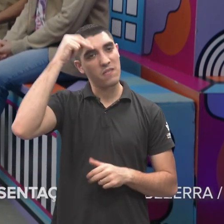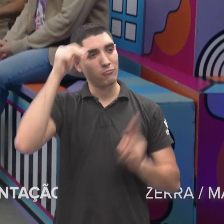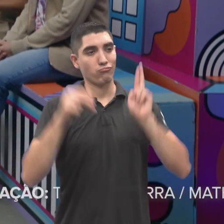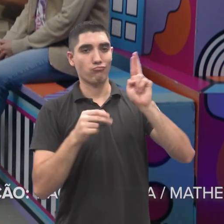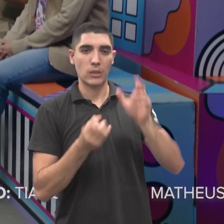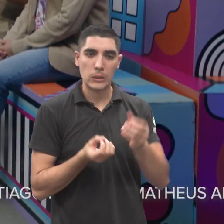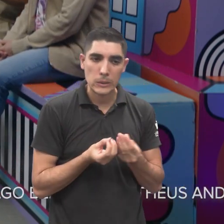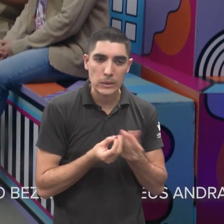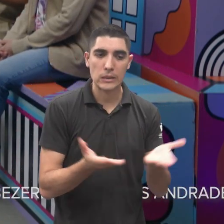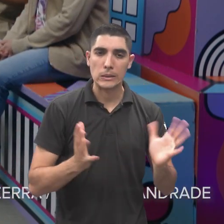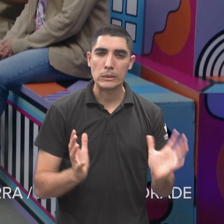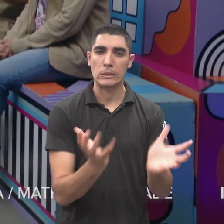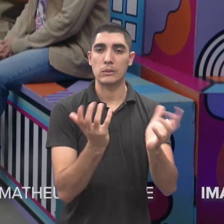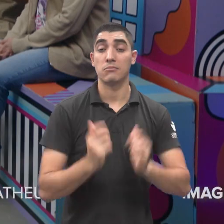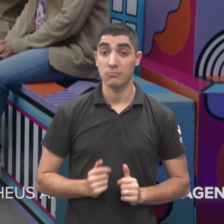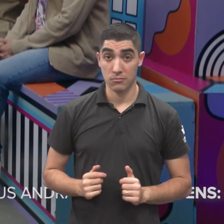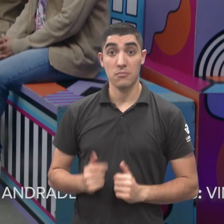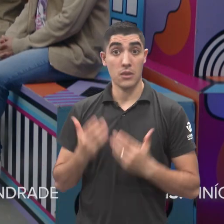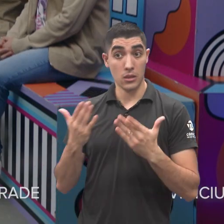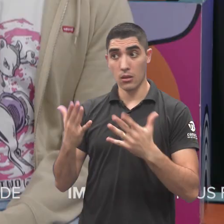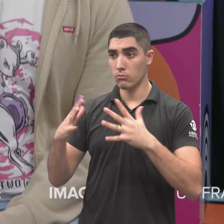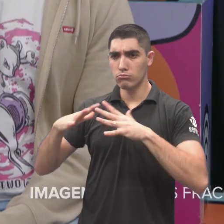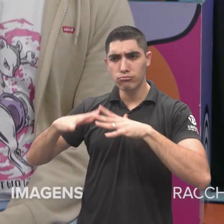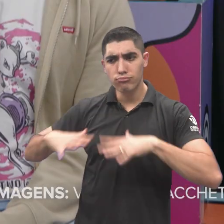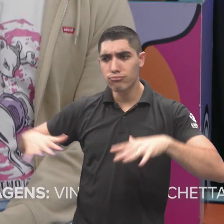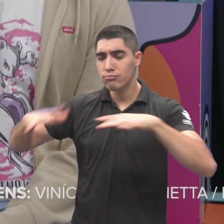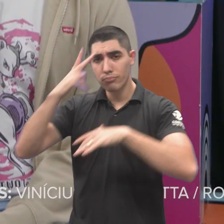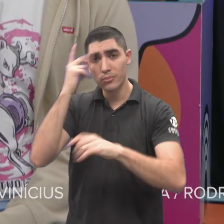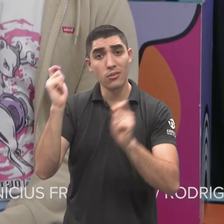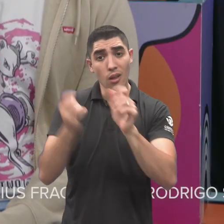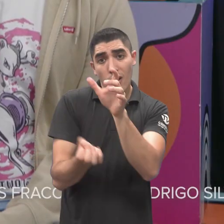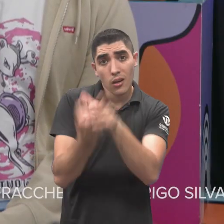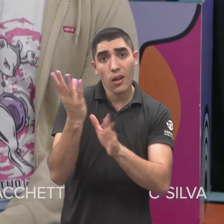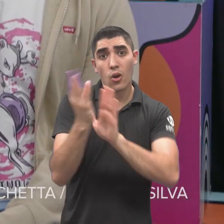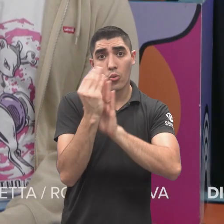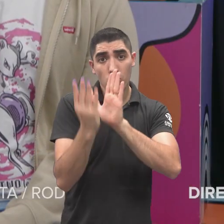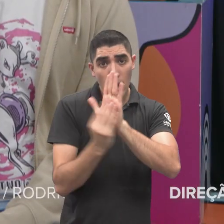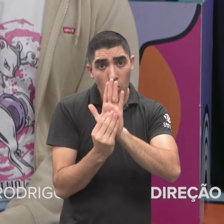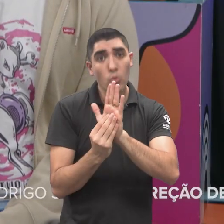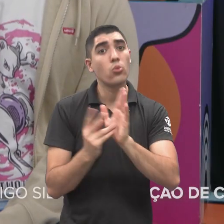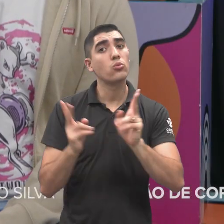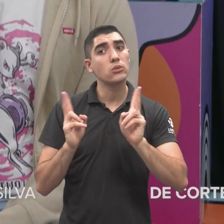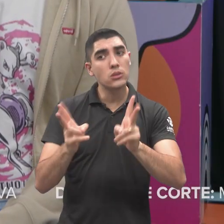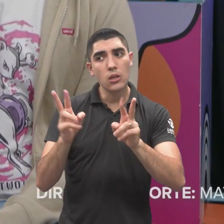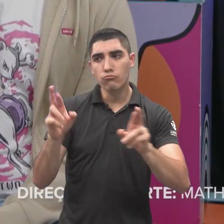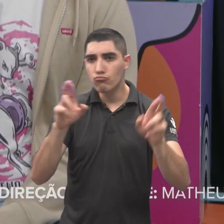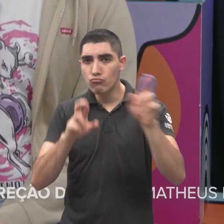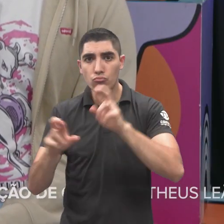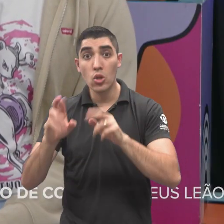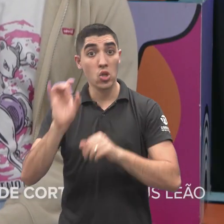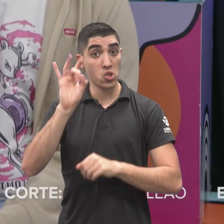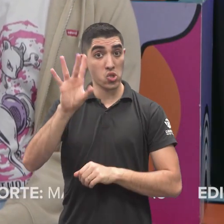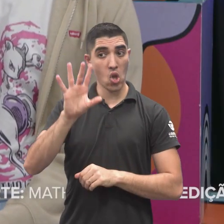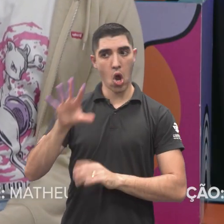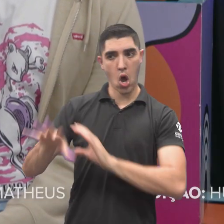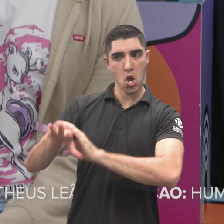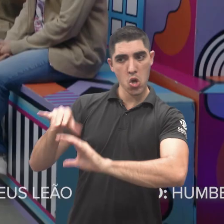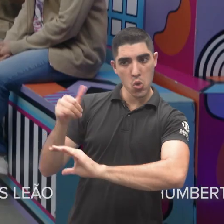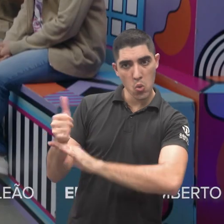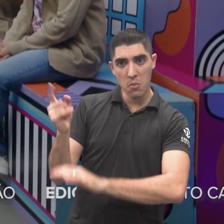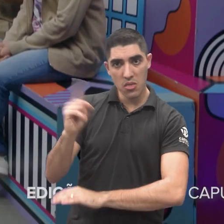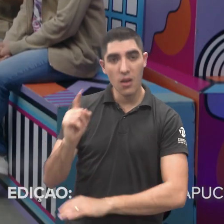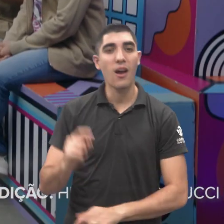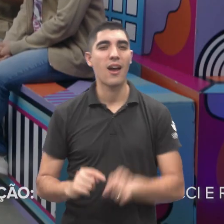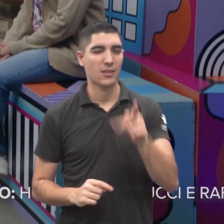isso. Ou seja, todo mundo pode produzir conteúdo e fiscalizar essa produção de conteúdo, não é só os youtubers. Gostei da